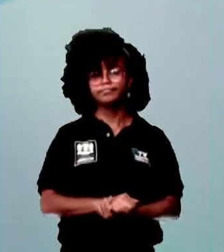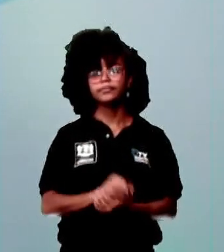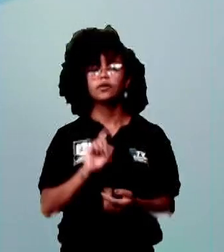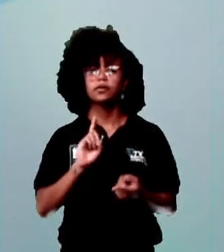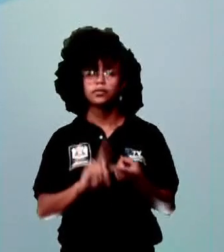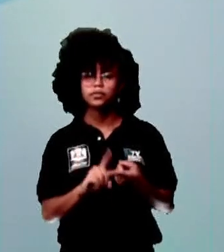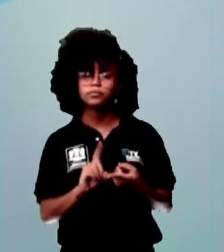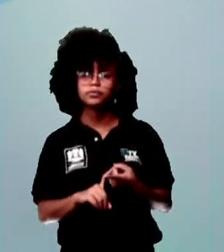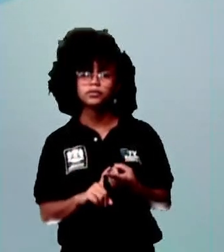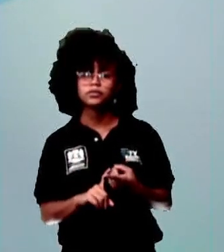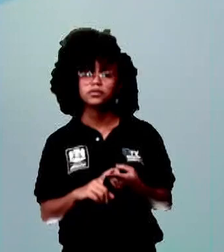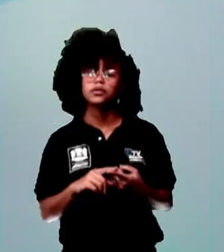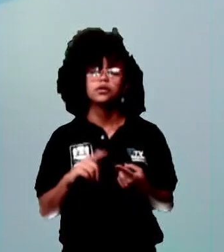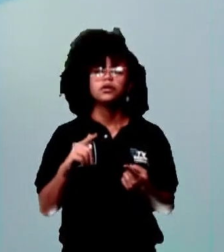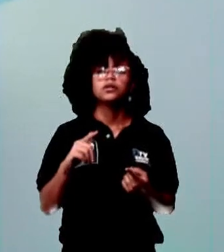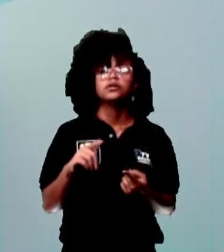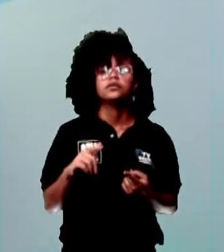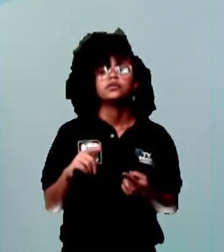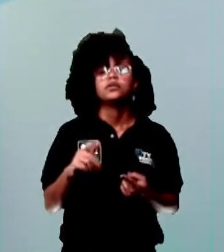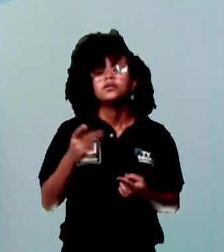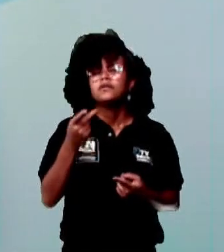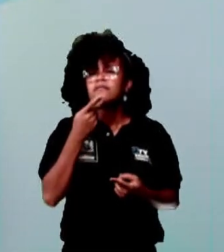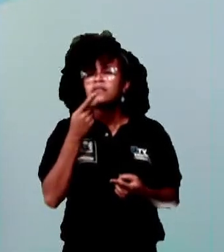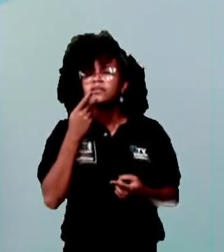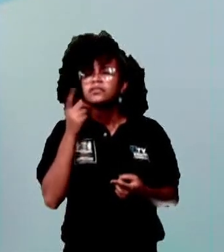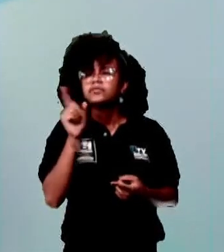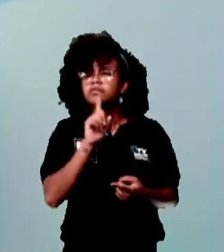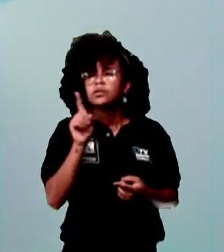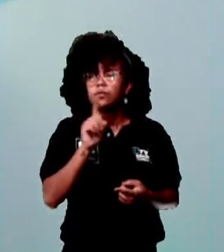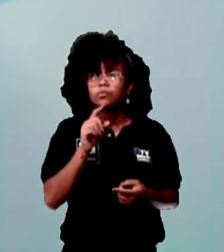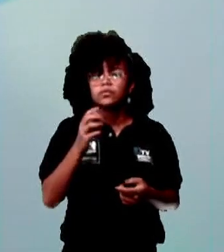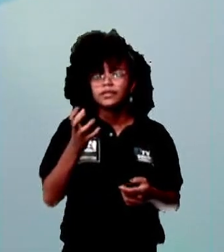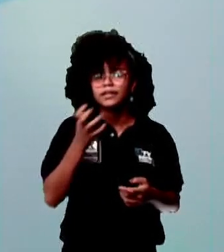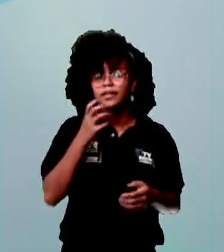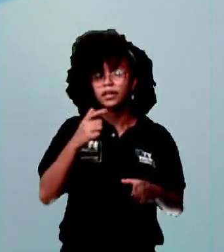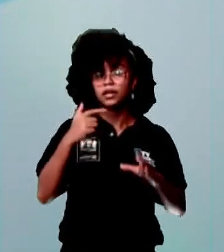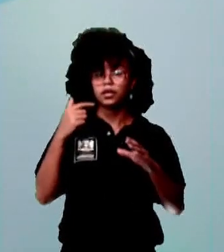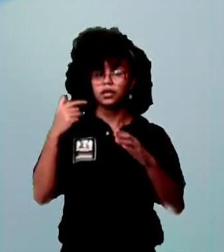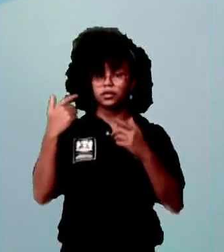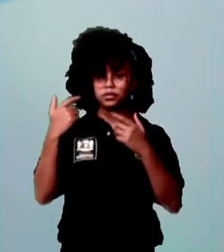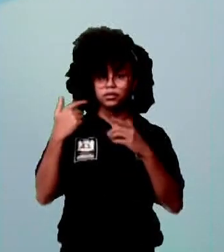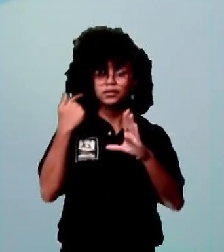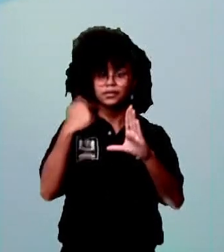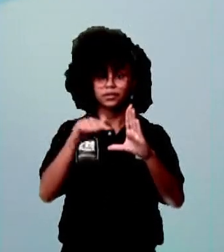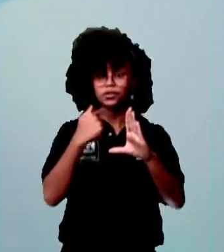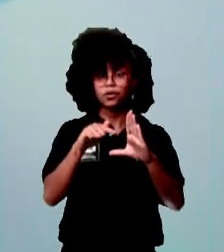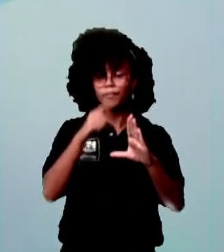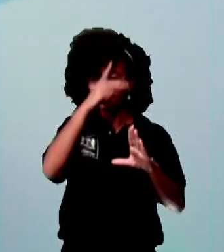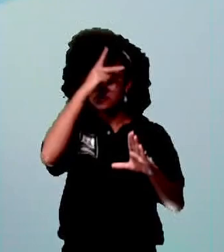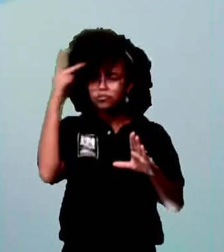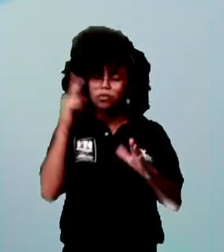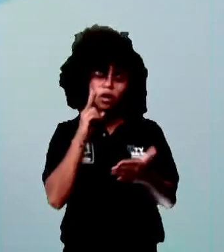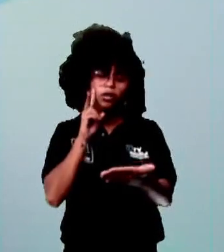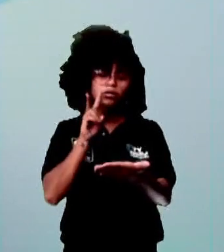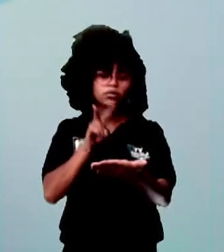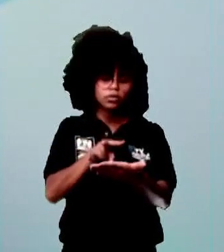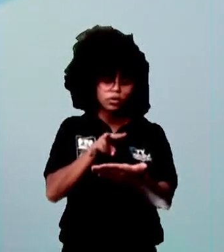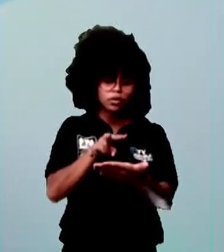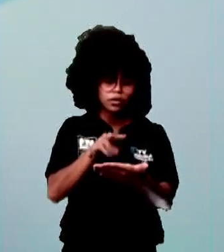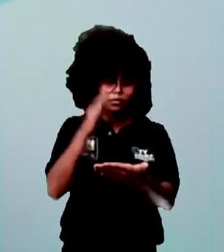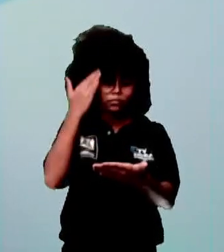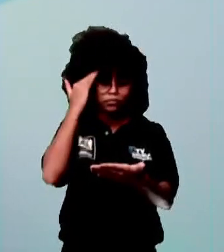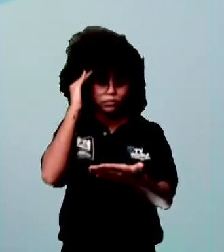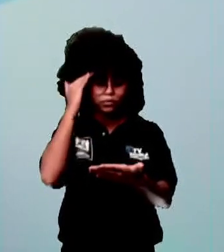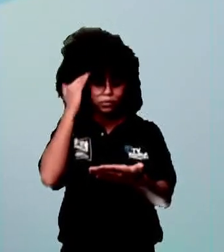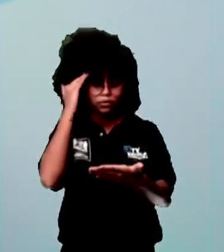que, apesar dele não falar de maneira proposital e irônica, quem lê, o leitor, ele vai